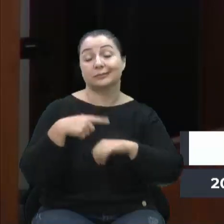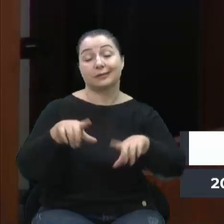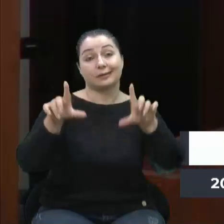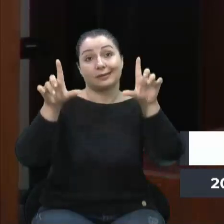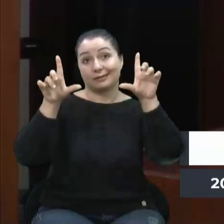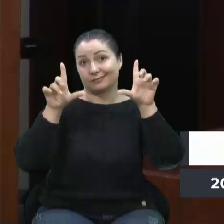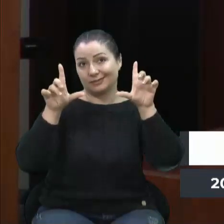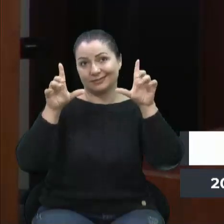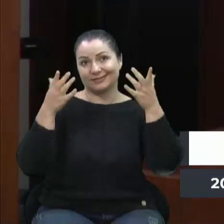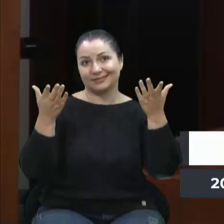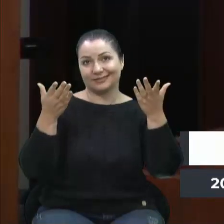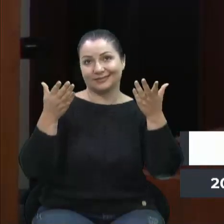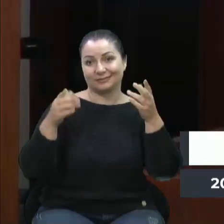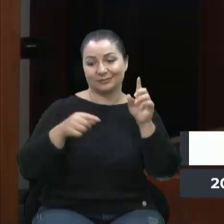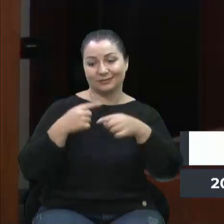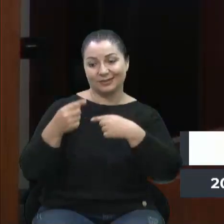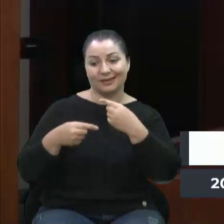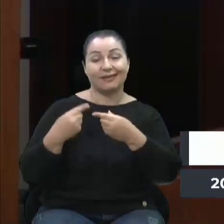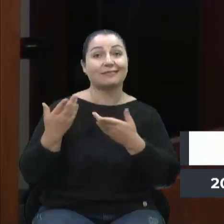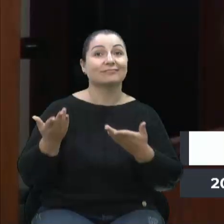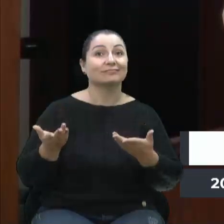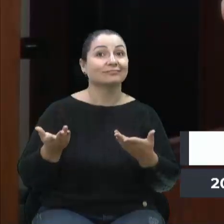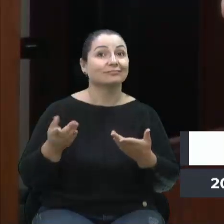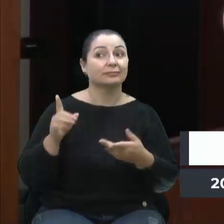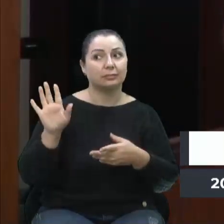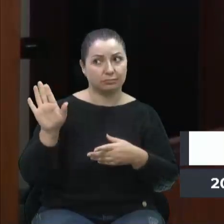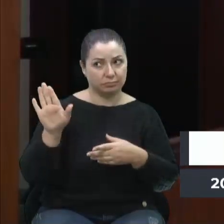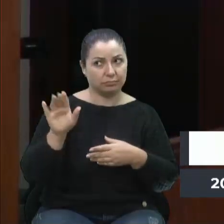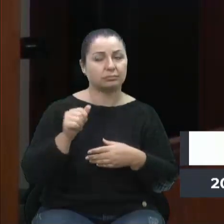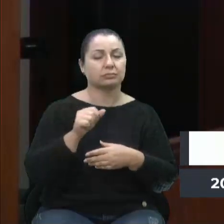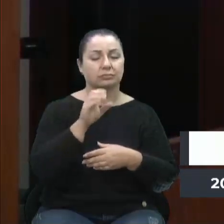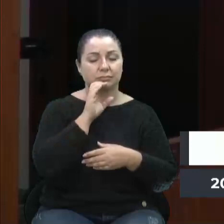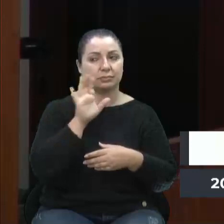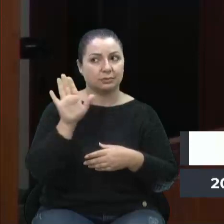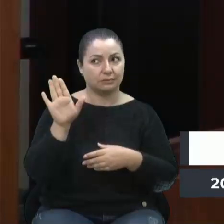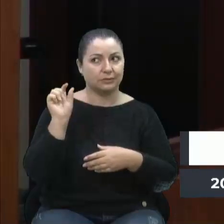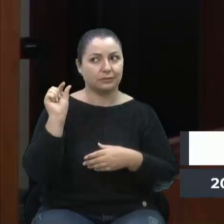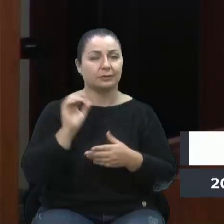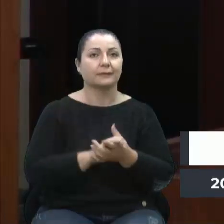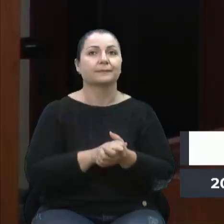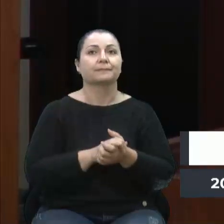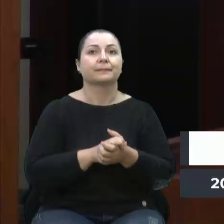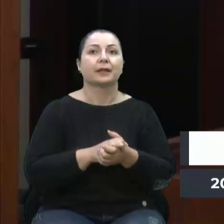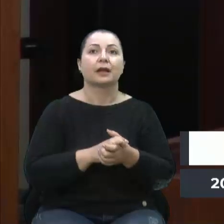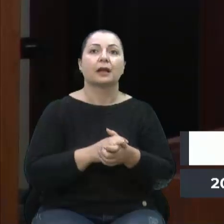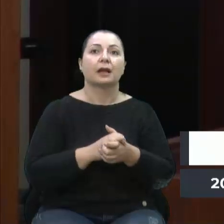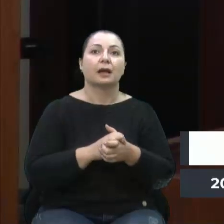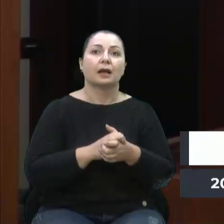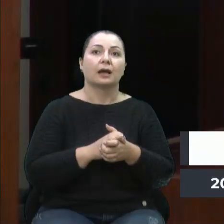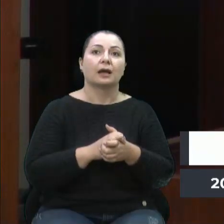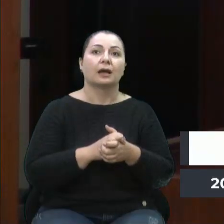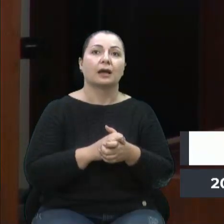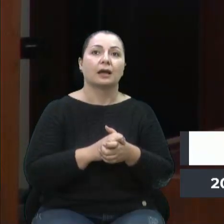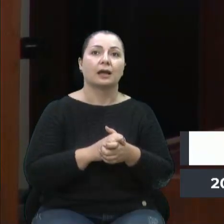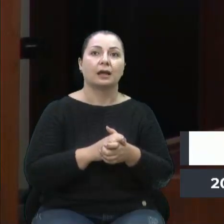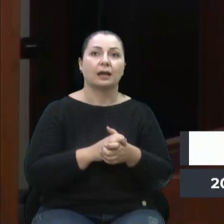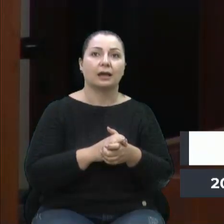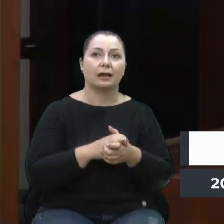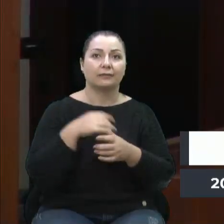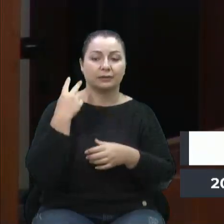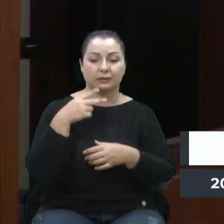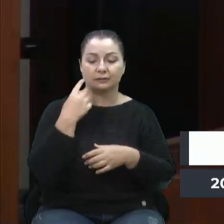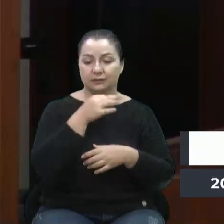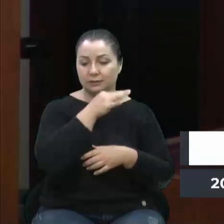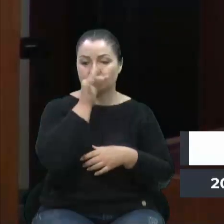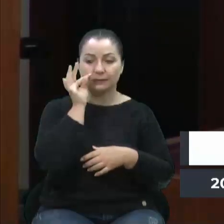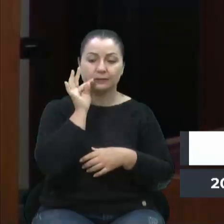vamos para um outro ponto. A questão que... Eu vou te dar uma parte, espera que é o último ponto. A questão... A vereadora Tati me questionou outro dia